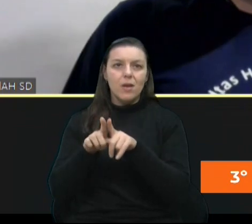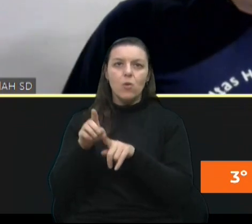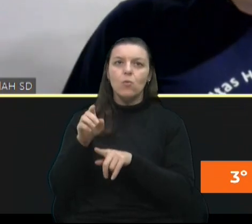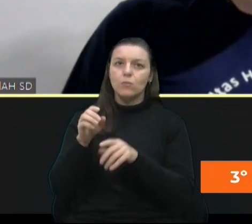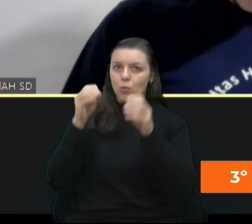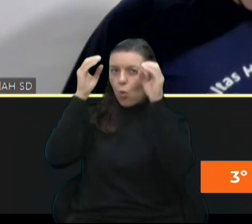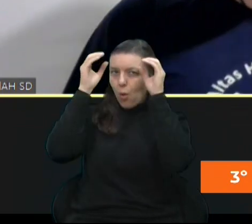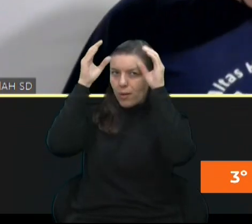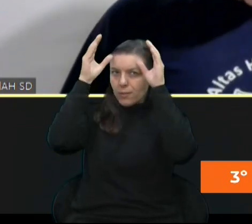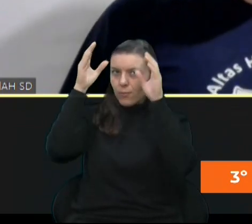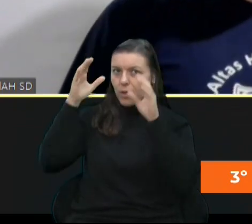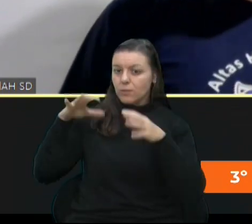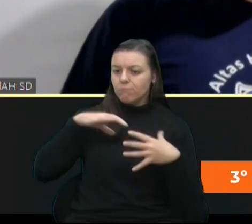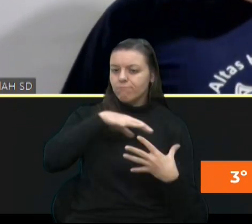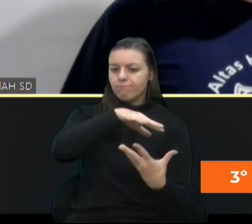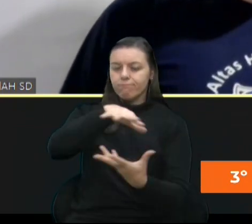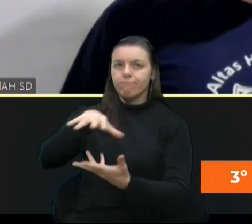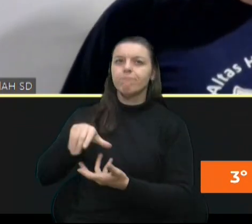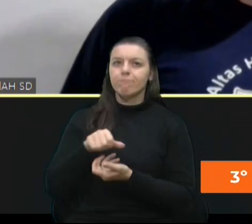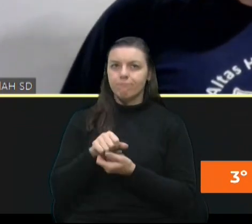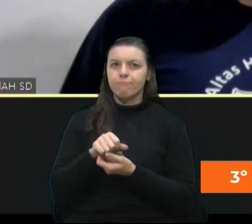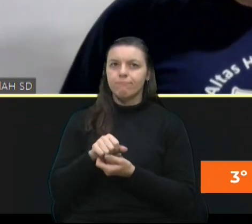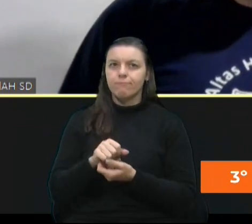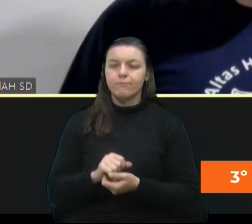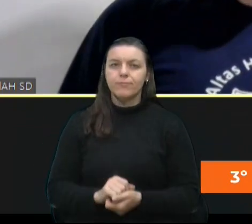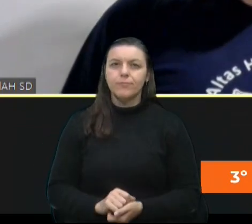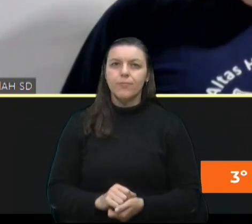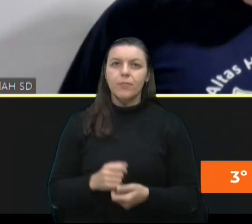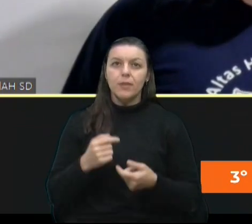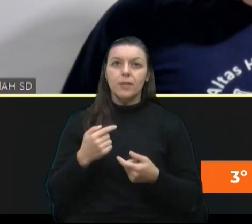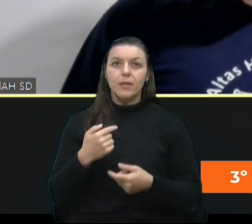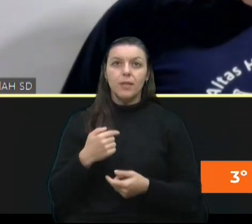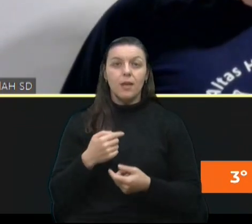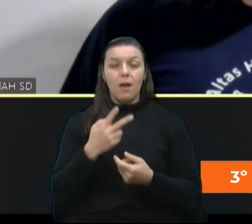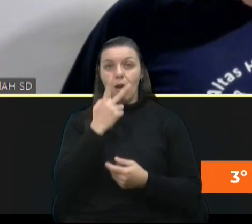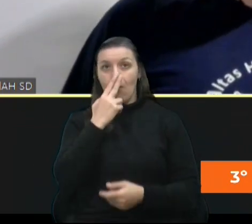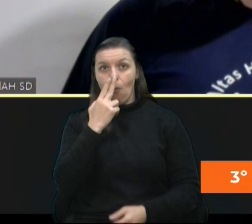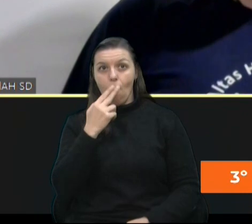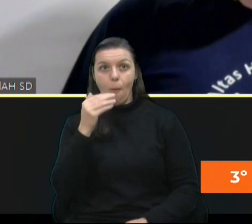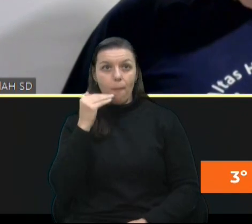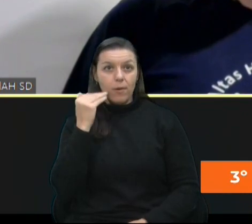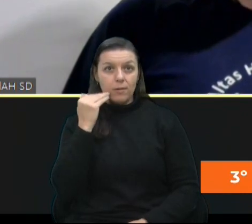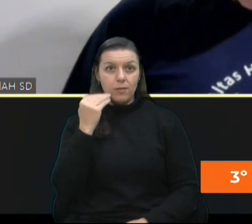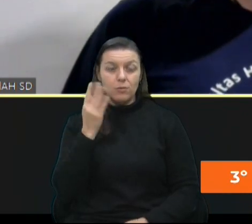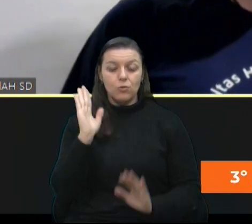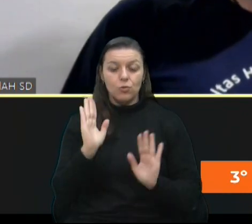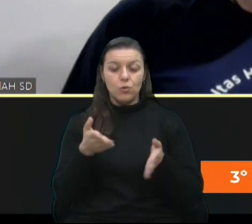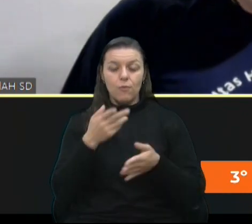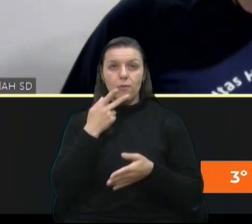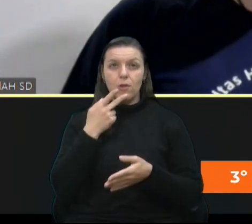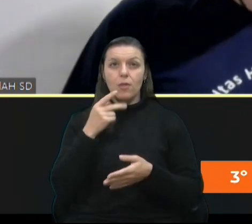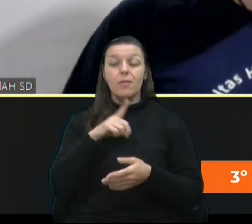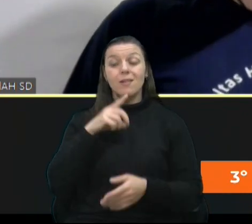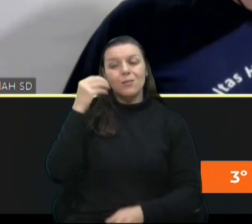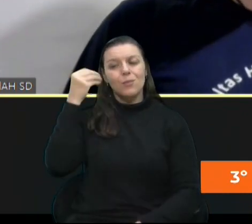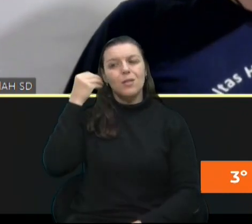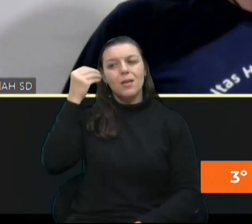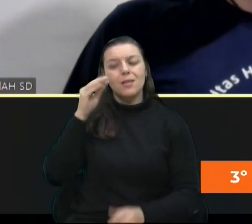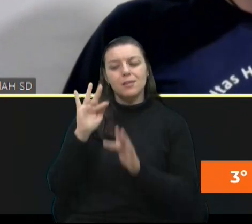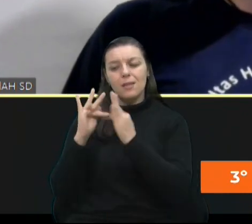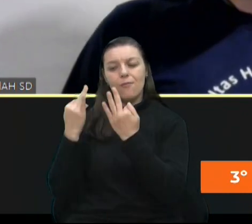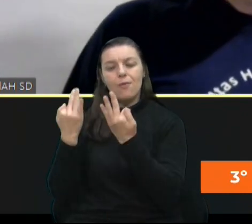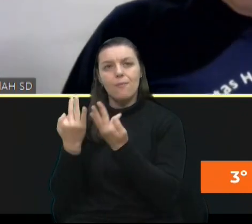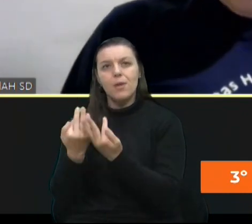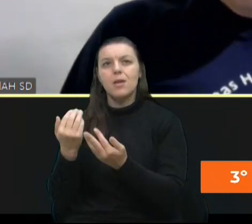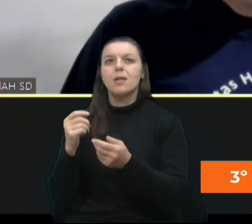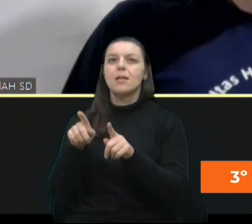conhecimento universal. Eu, como Marisol já bem colocou, tenho experiência familiar, tenho